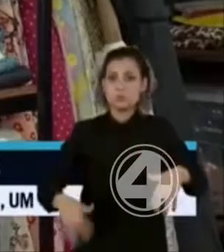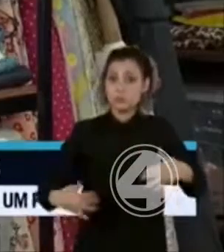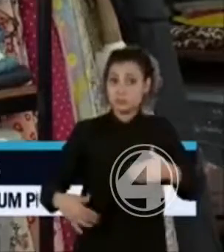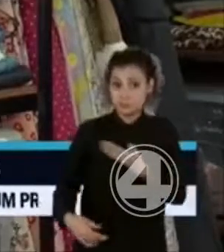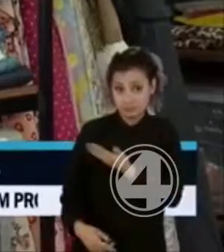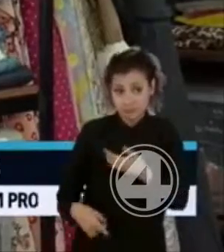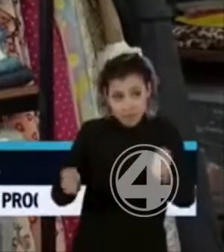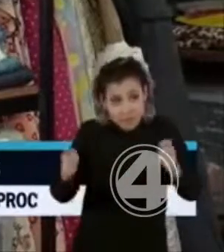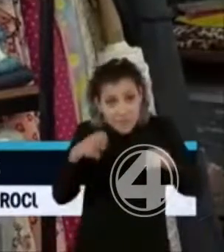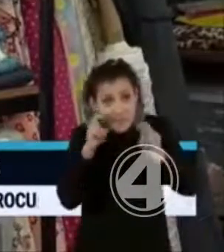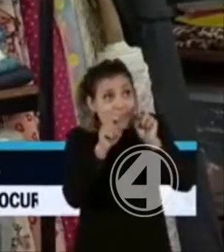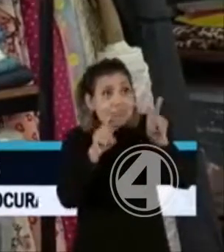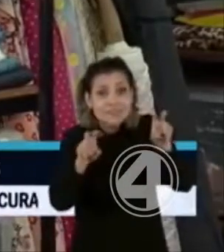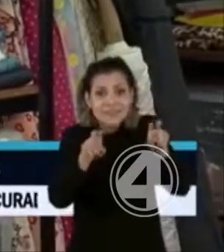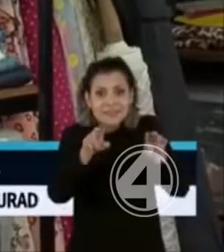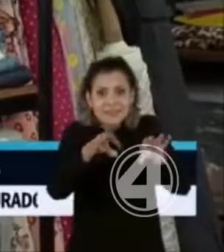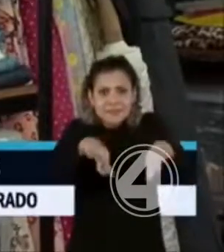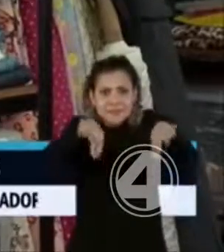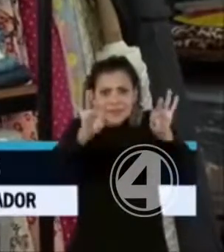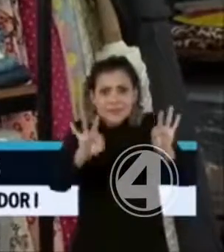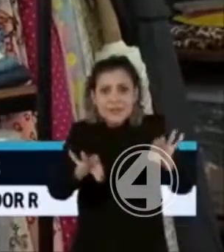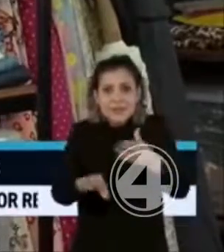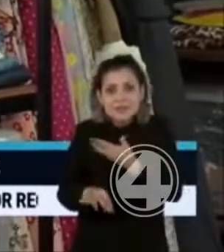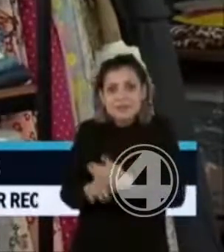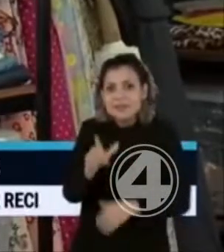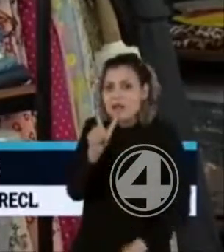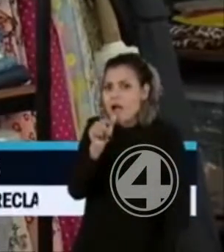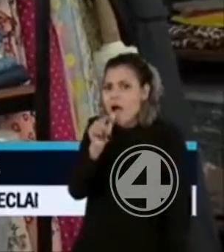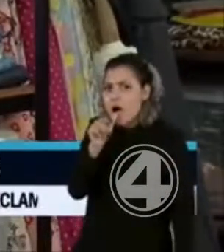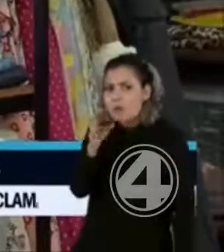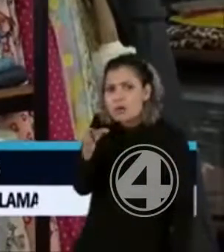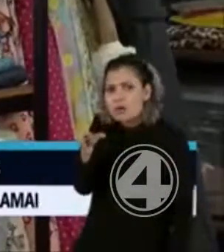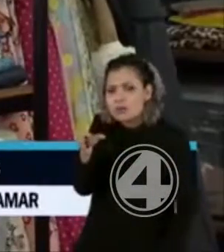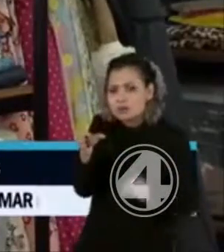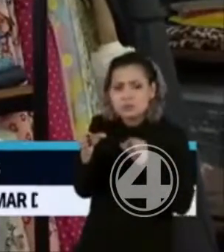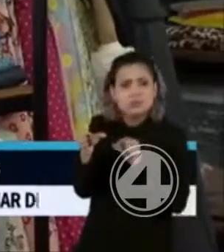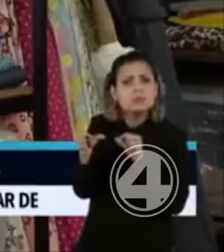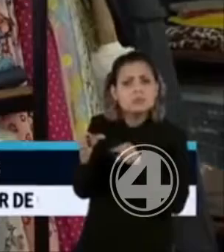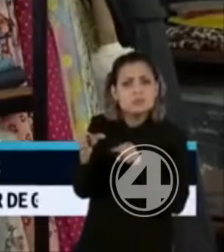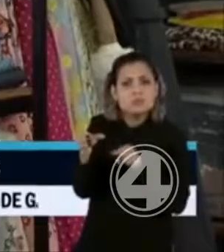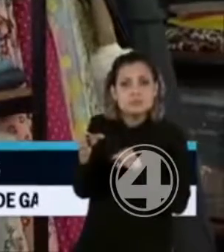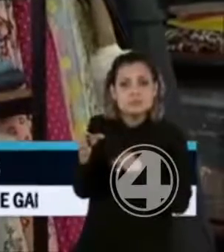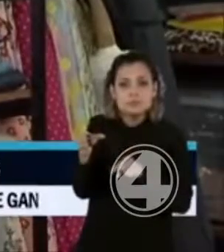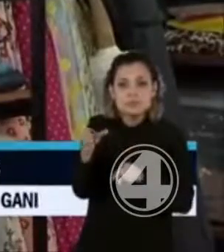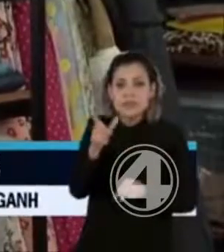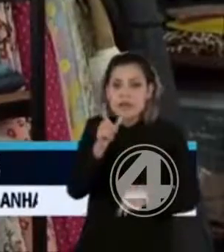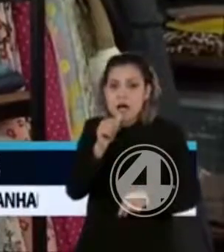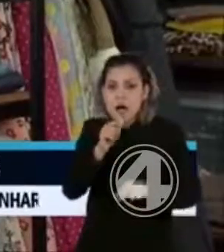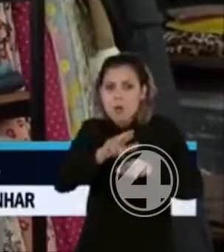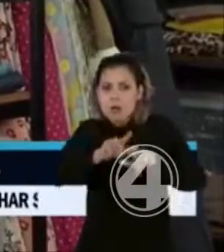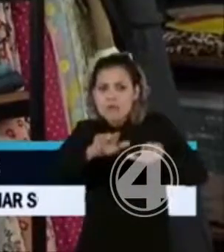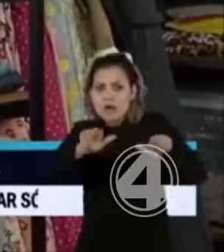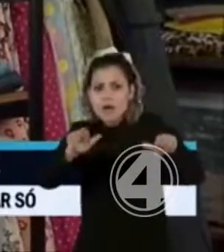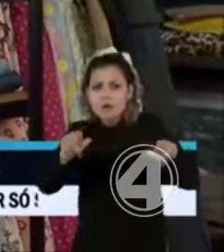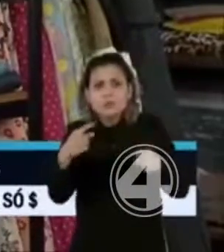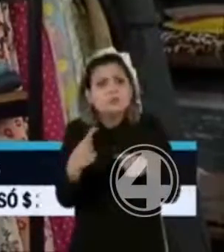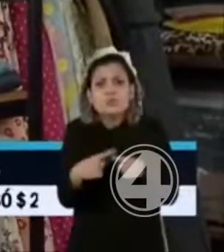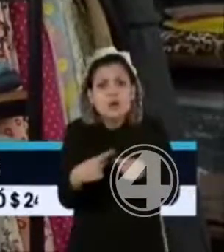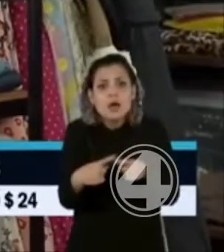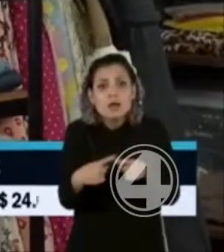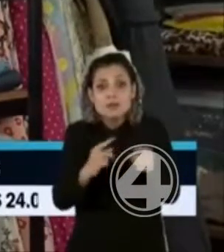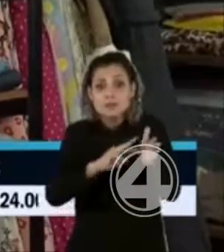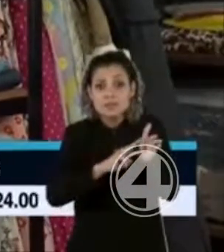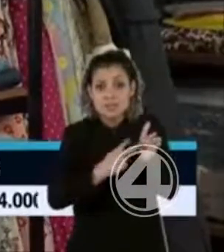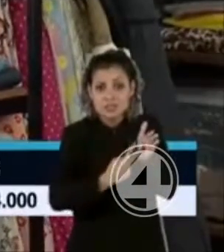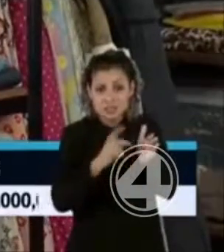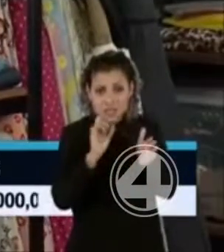Mas é possível olhar também e ver um copo de água. Na verdade, milhares de copos de água. Porque não é apenas